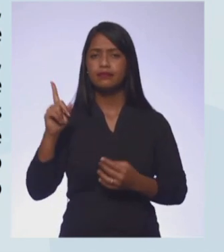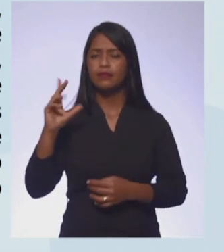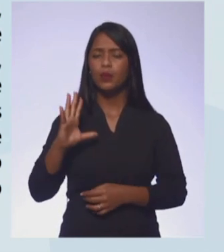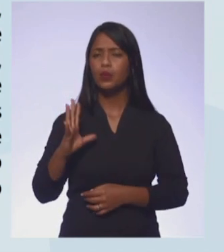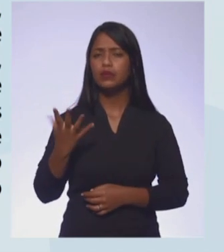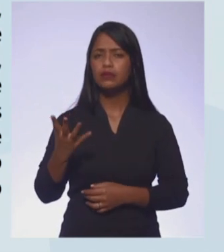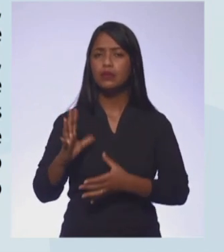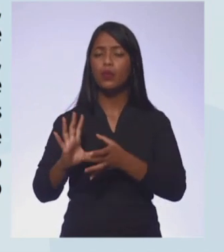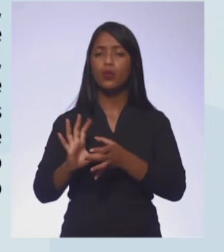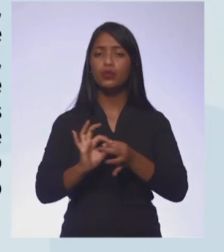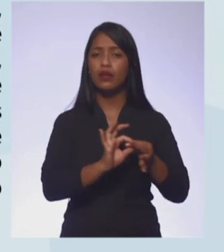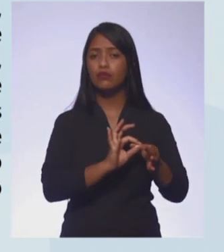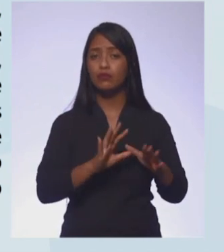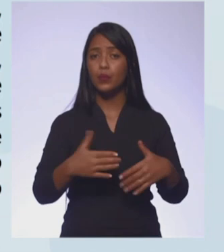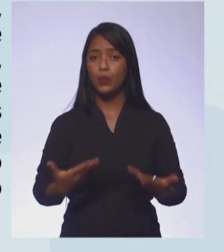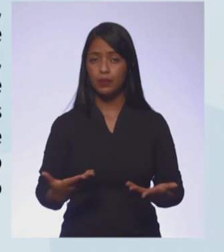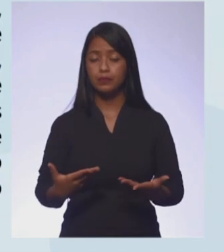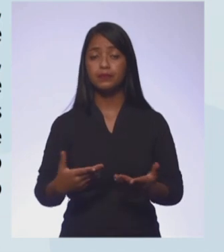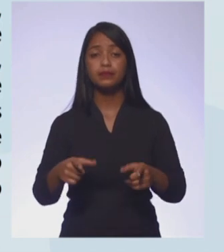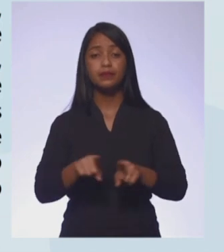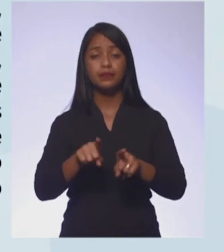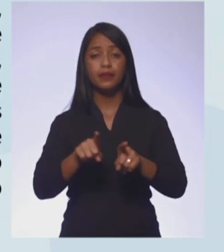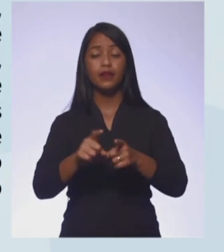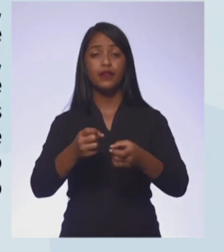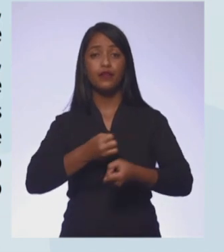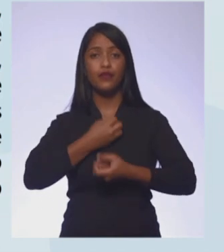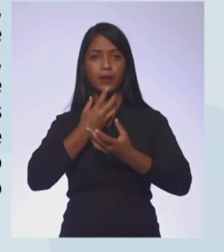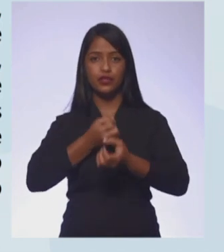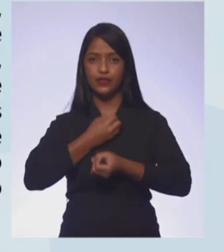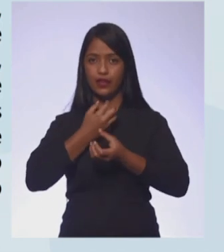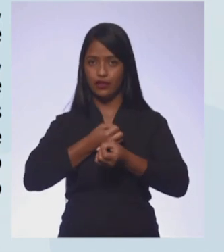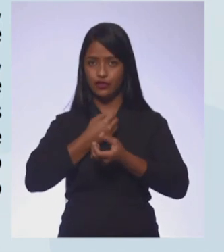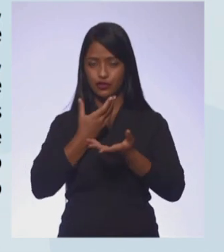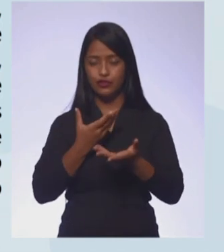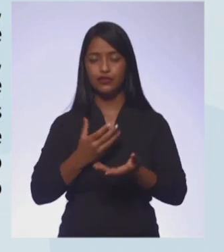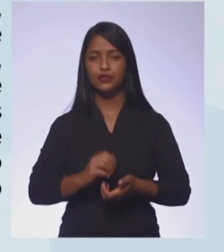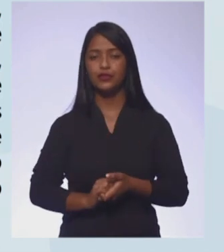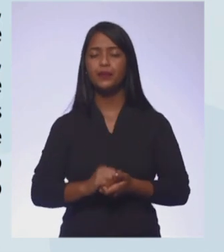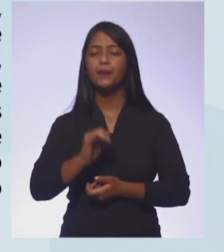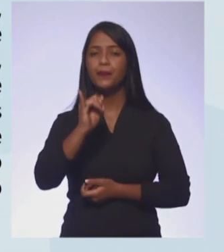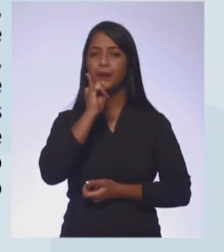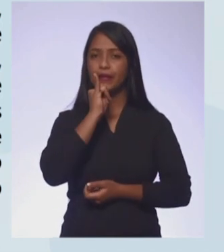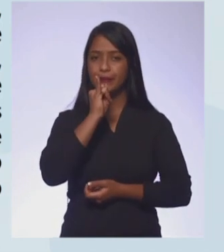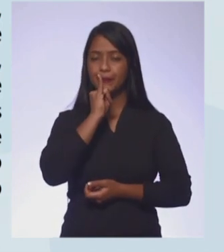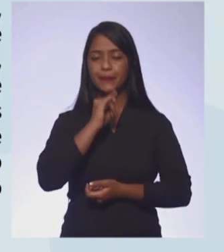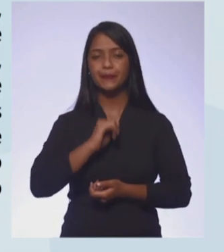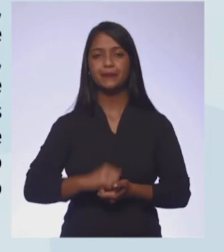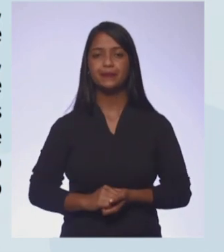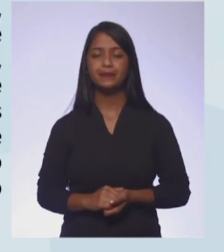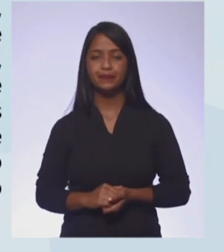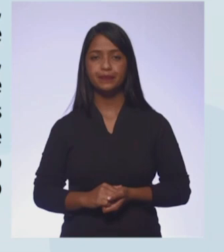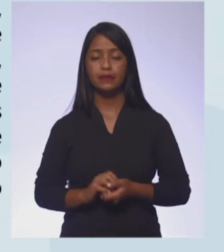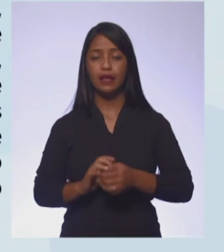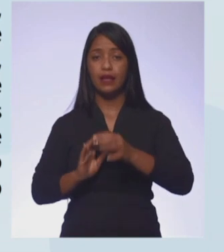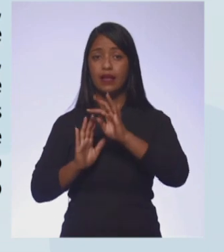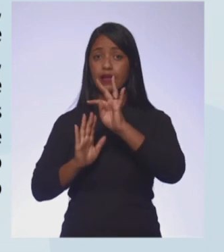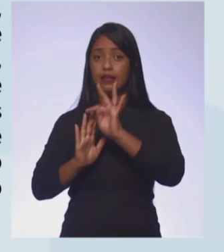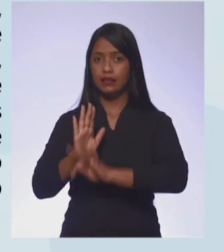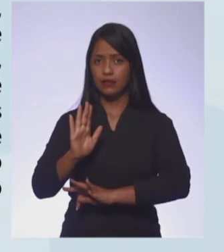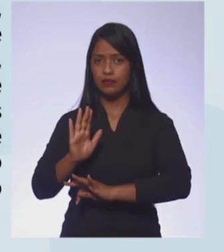acontece? Contexto, né? Contexto. A informatividade, então, por exemplo, se vai aparecer no